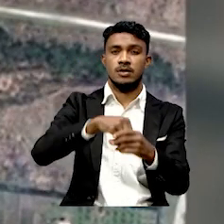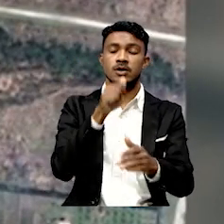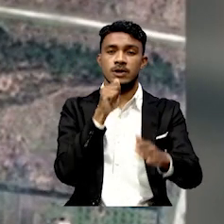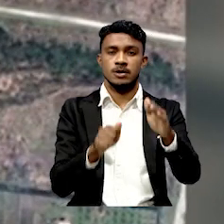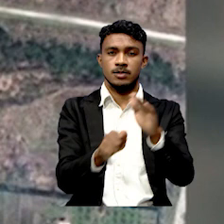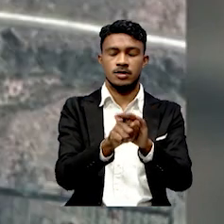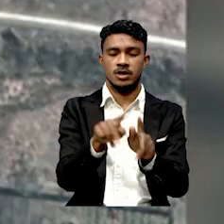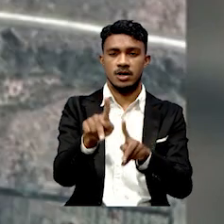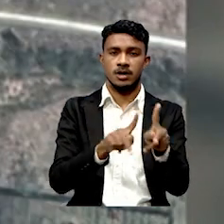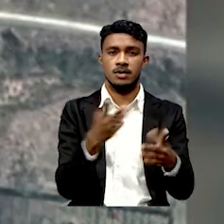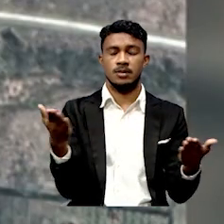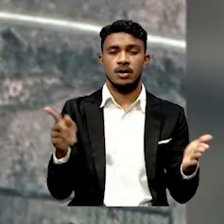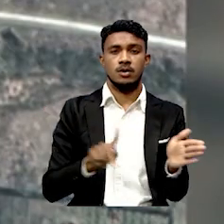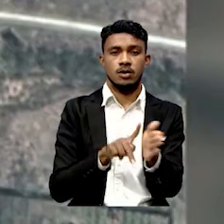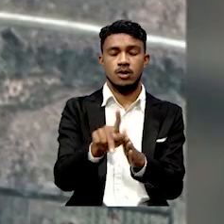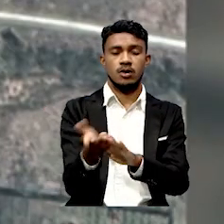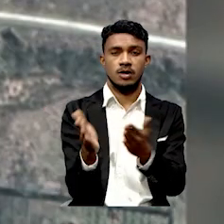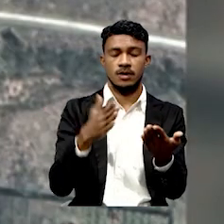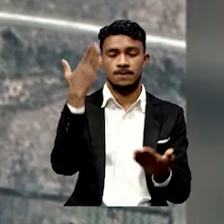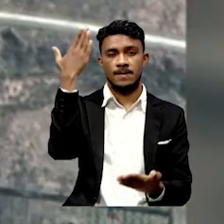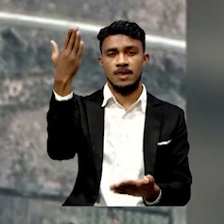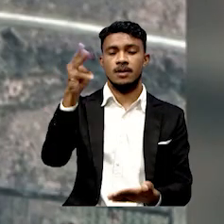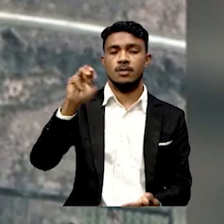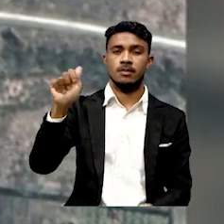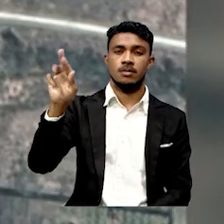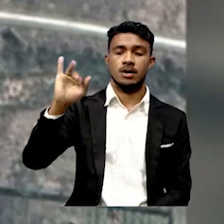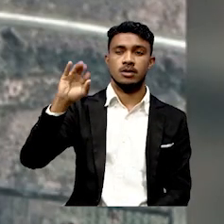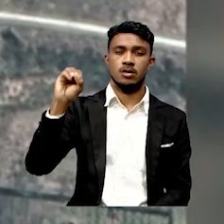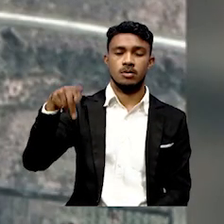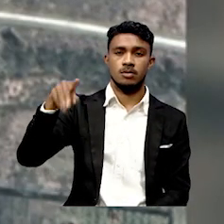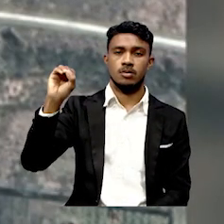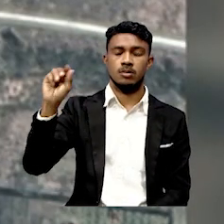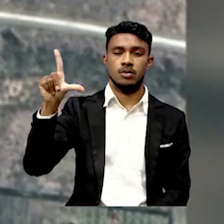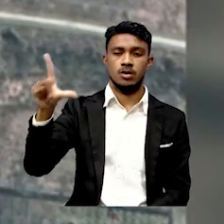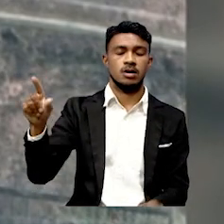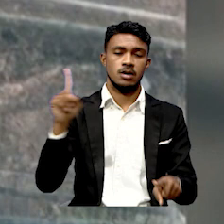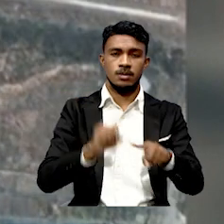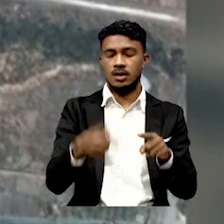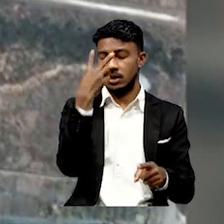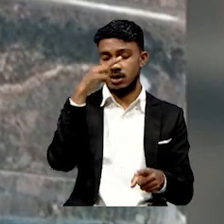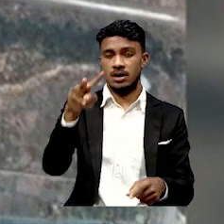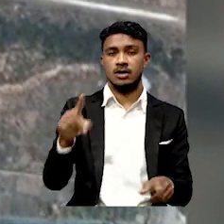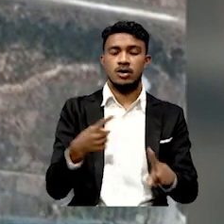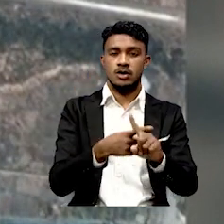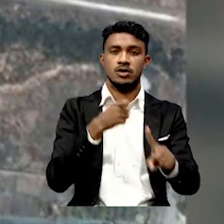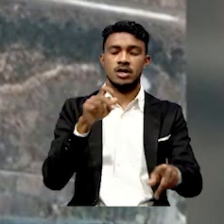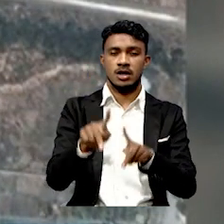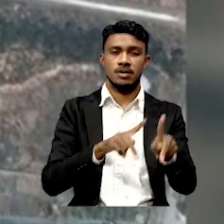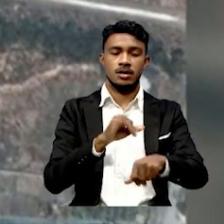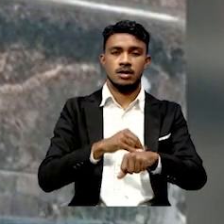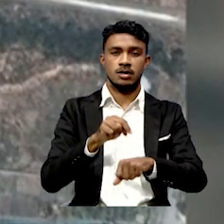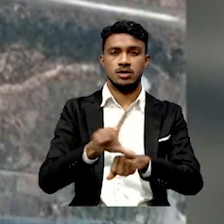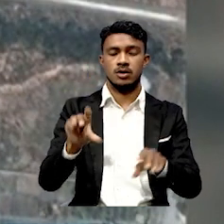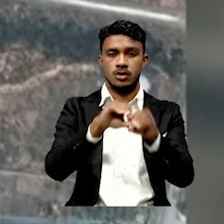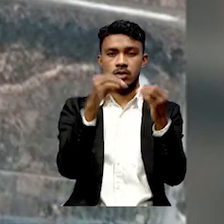civil, Nebesira oho ia cidade Mariupol, atununela belehetan condena husi comunidade internacional no organizações